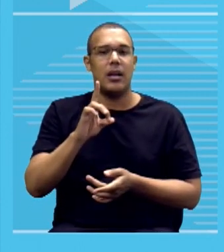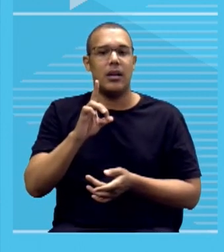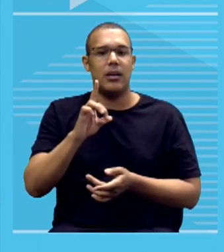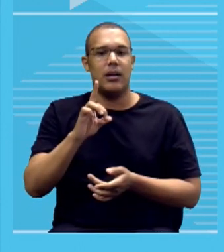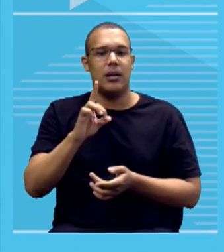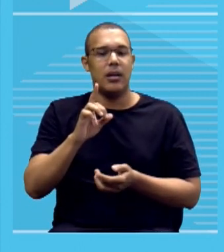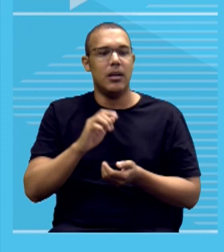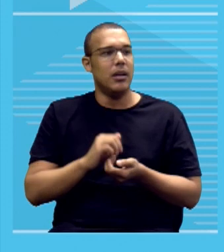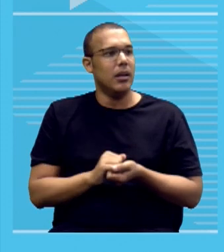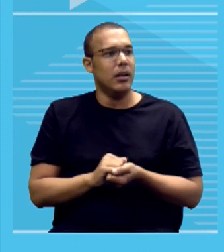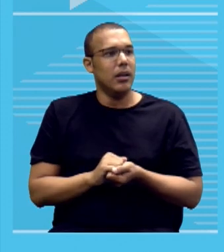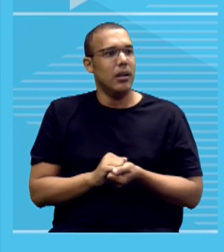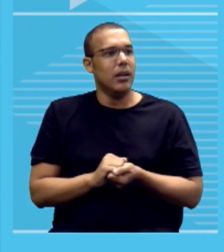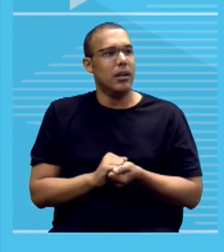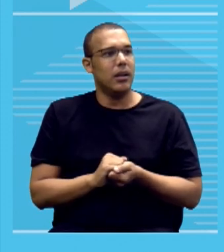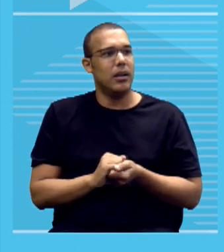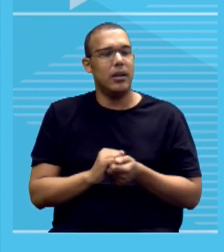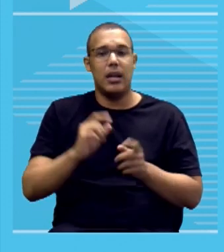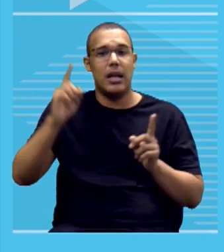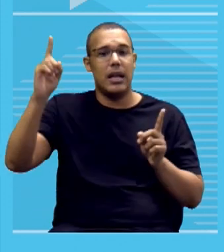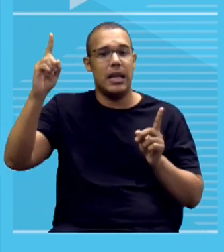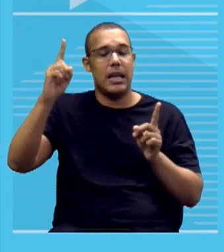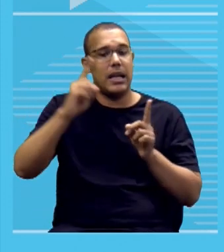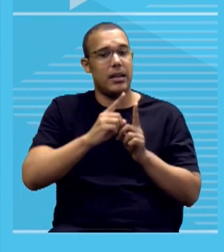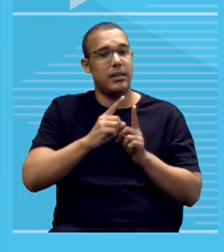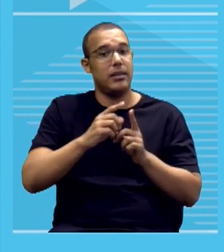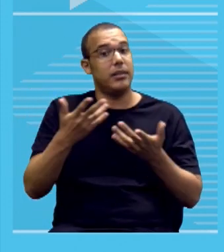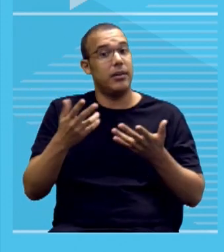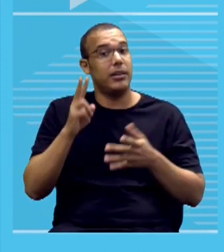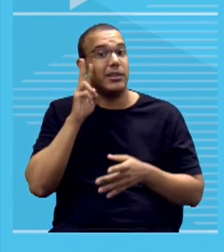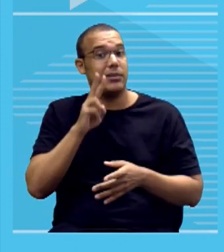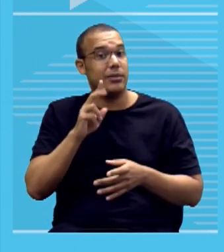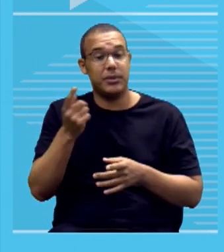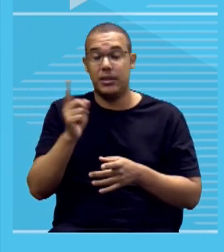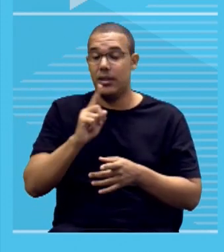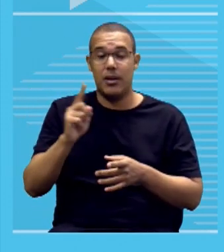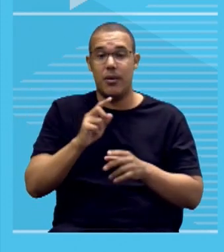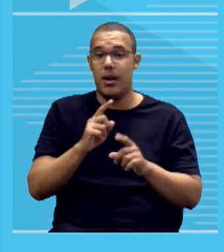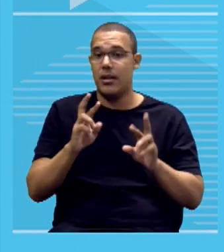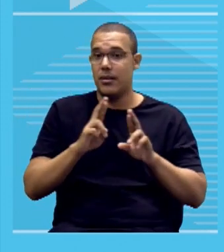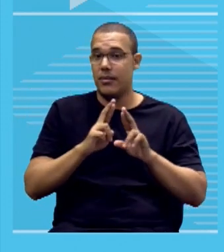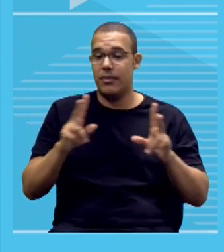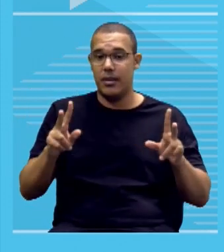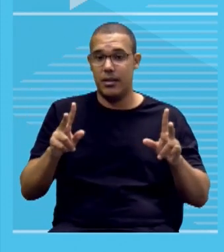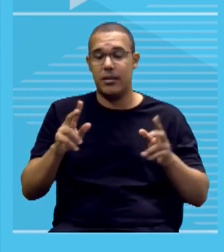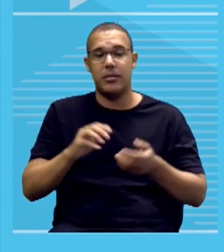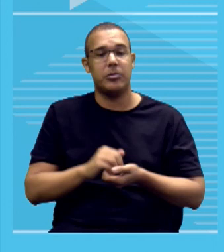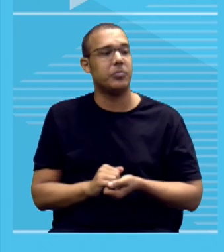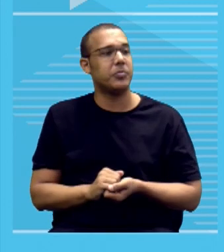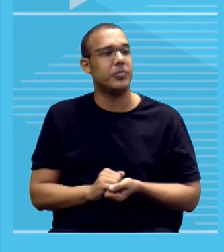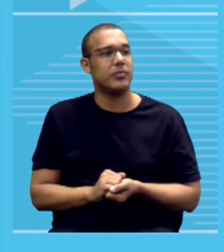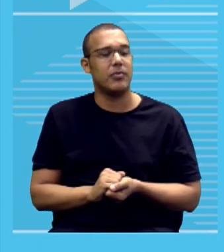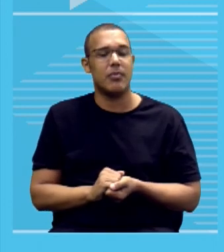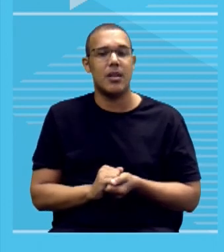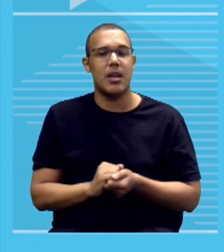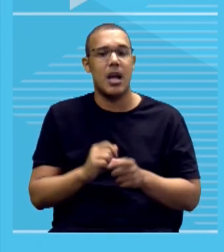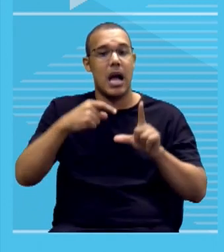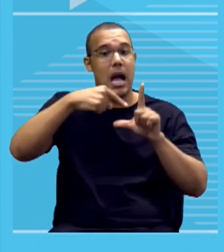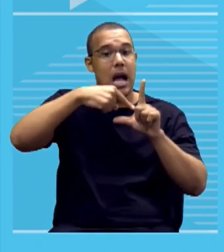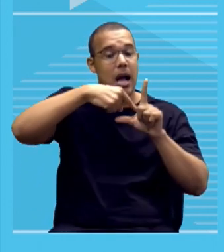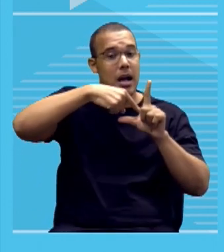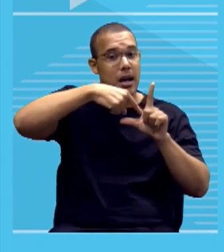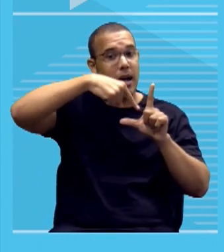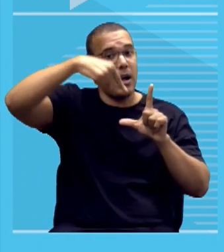de um receptor é decrescente. A gente acabou de ver que não é. A gente viu na letra D que a curva característica